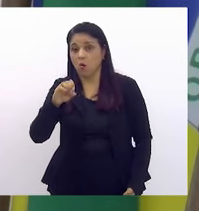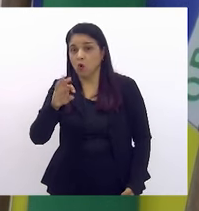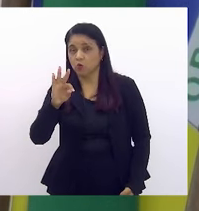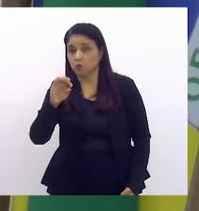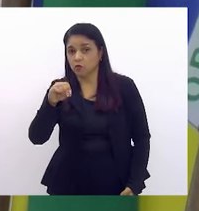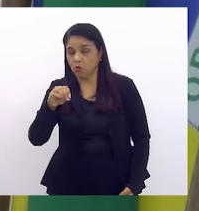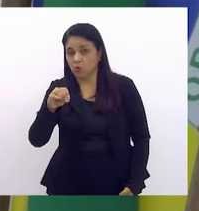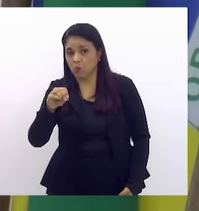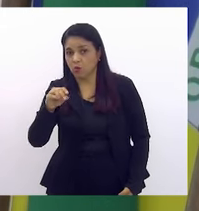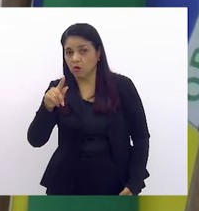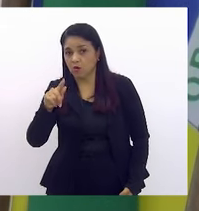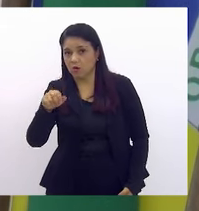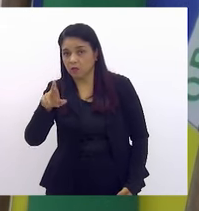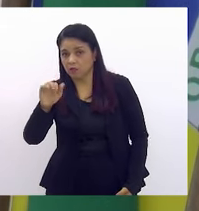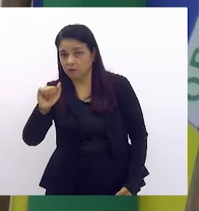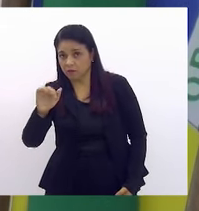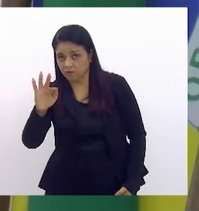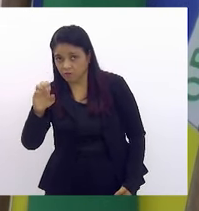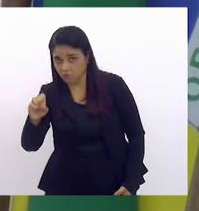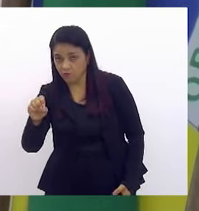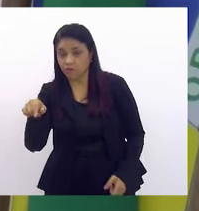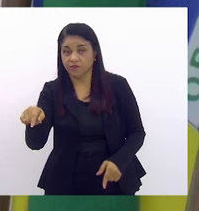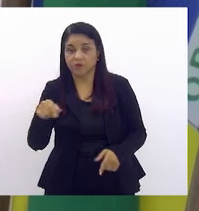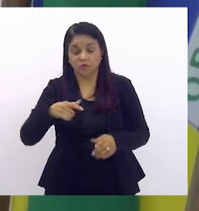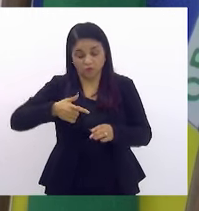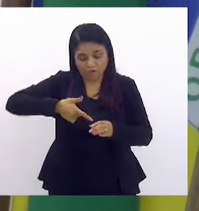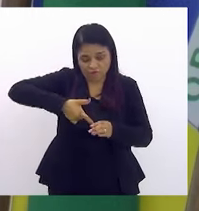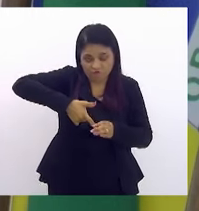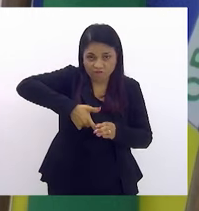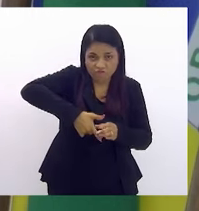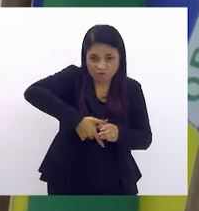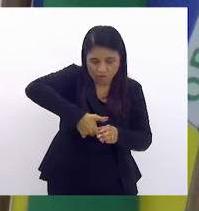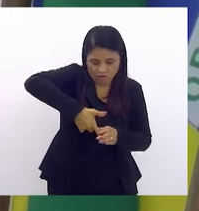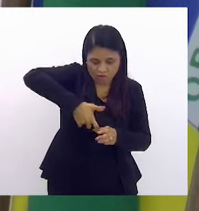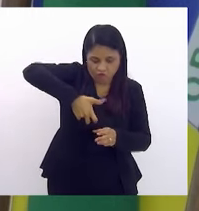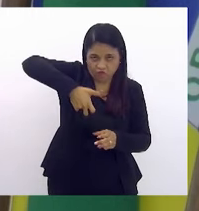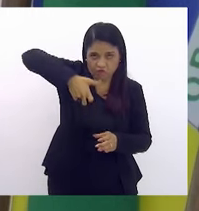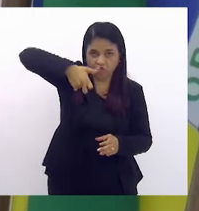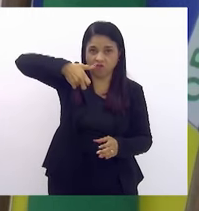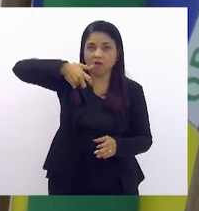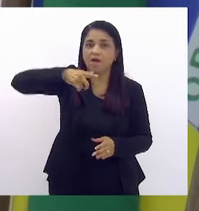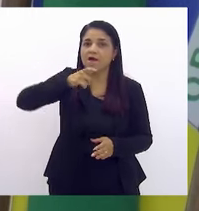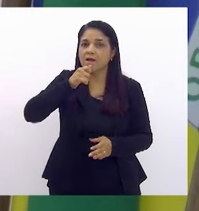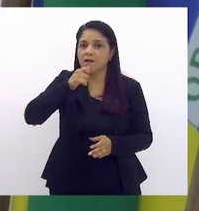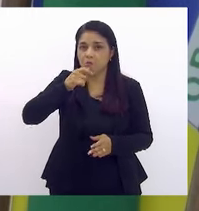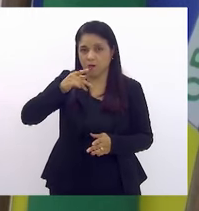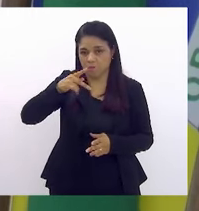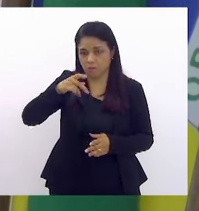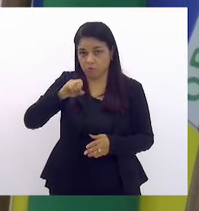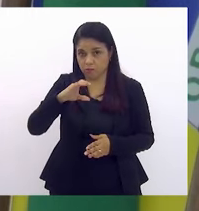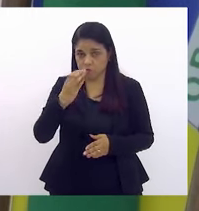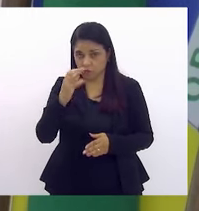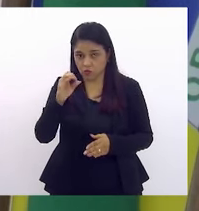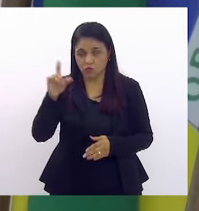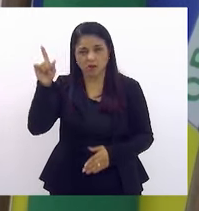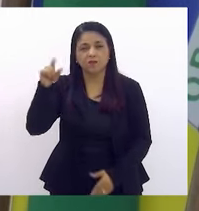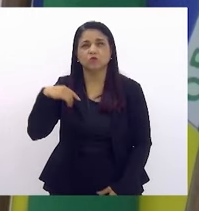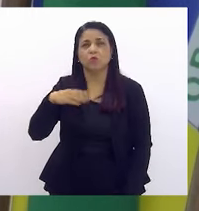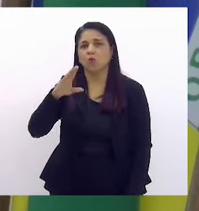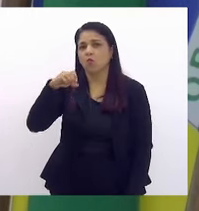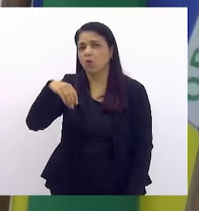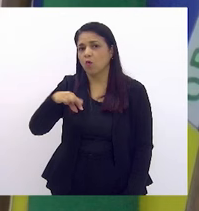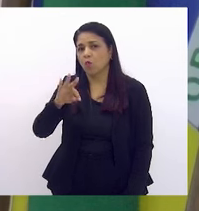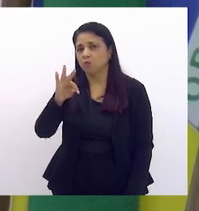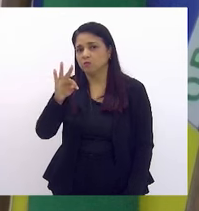quando você fura a quando você, por exemplo, você fura ali no condado, que é onde tem a